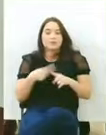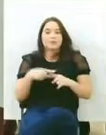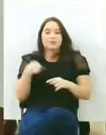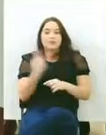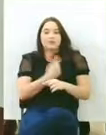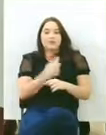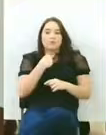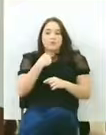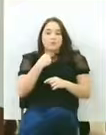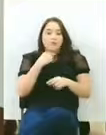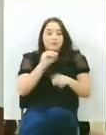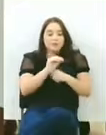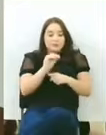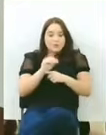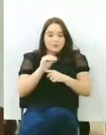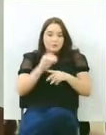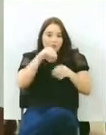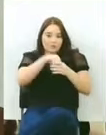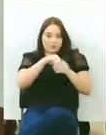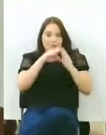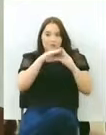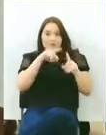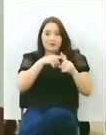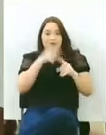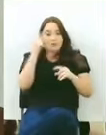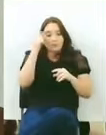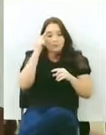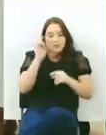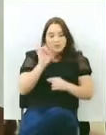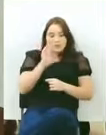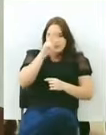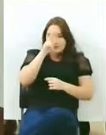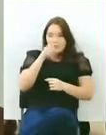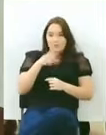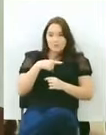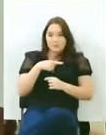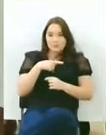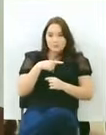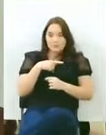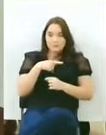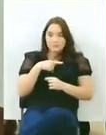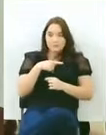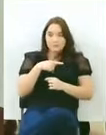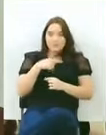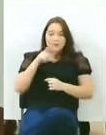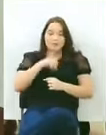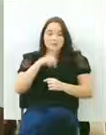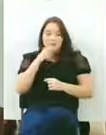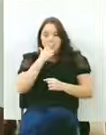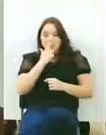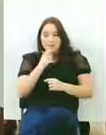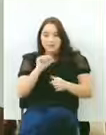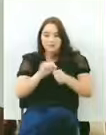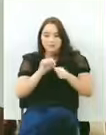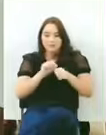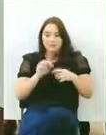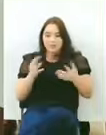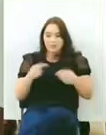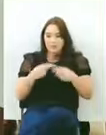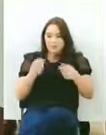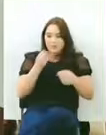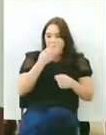Nós não devemos cuidar da igreja pensando nos nossos interesses. Ficar conhecido, ser